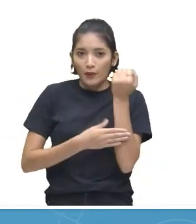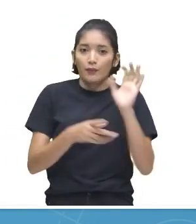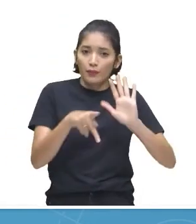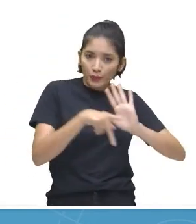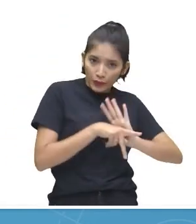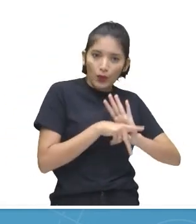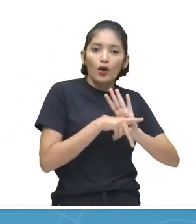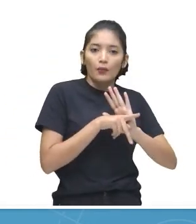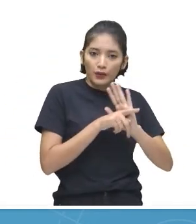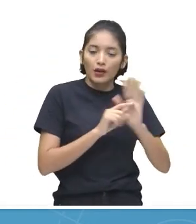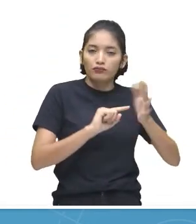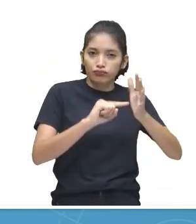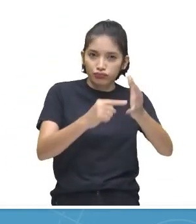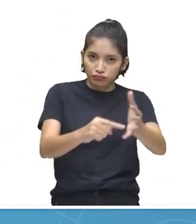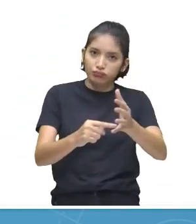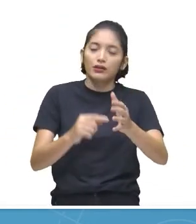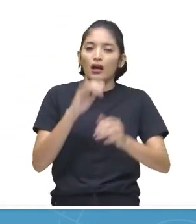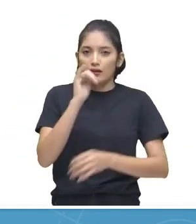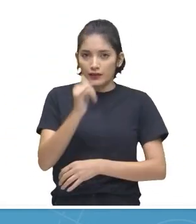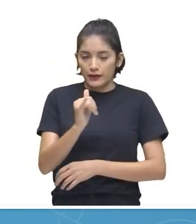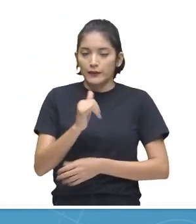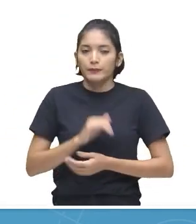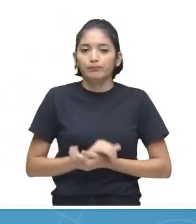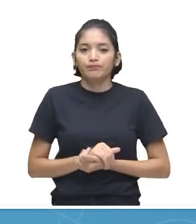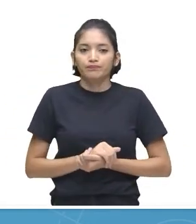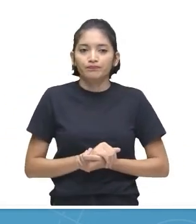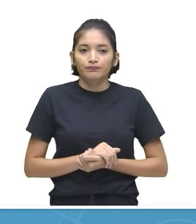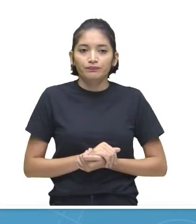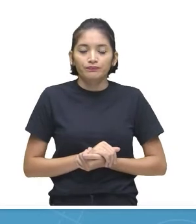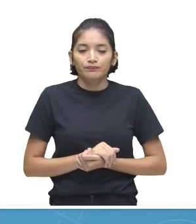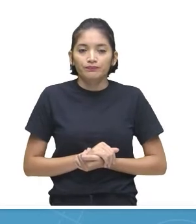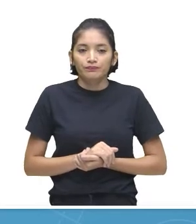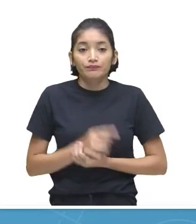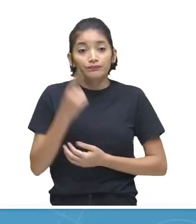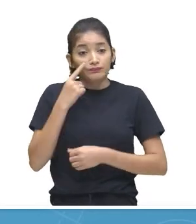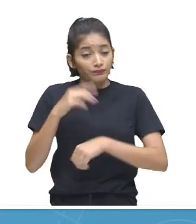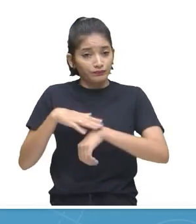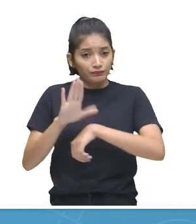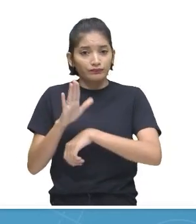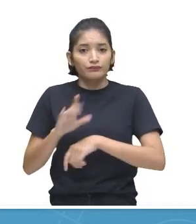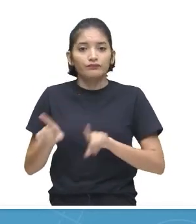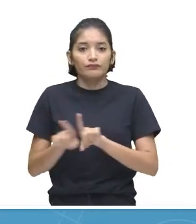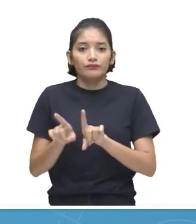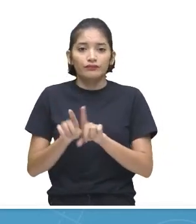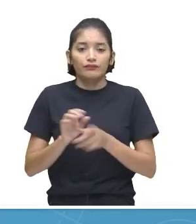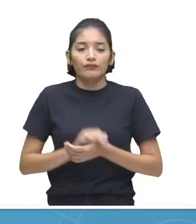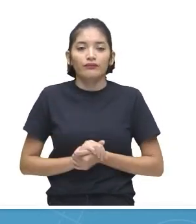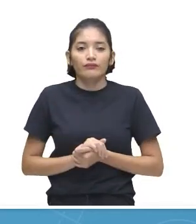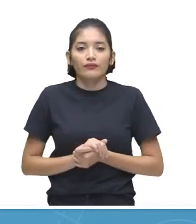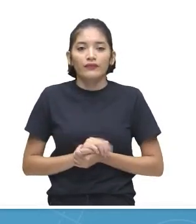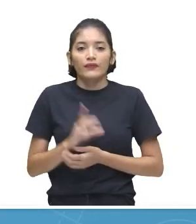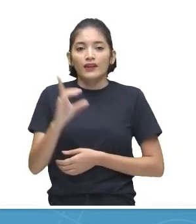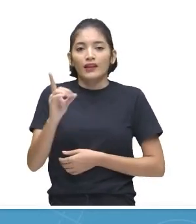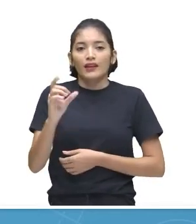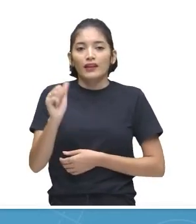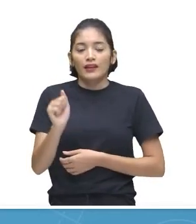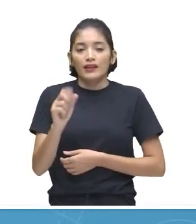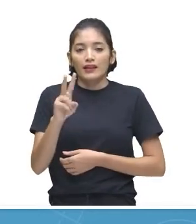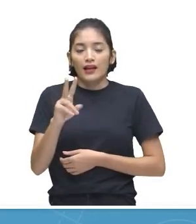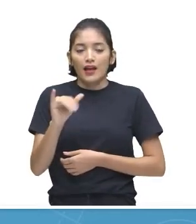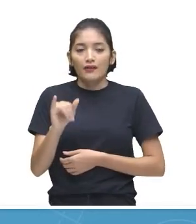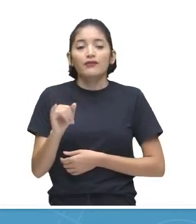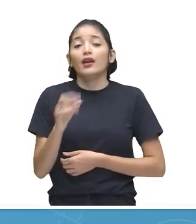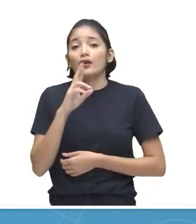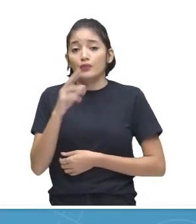do capitalismo industrial. Quem mais está aqui conosco? A gente vai ter ainda a participação. Davi Lucas colocou agora já sobre a